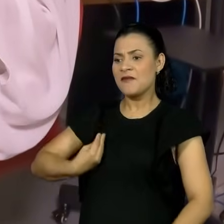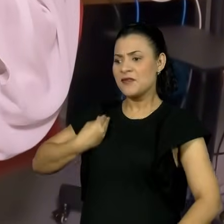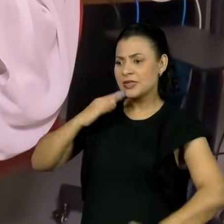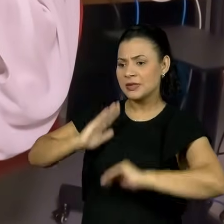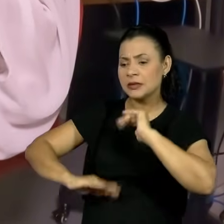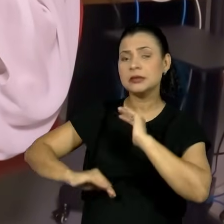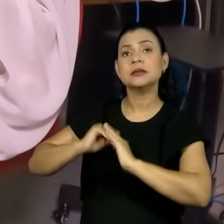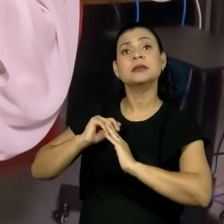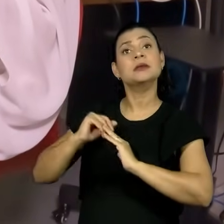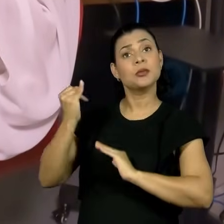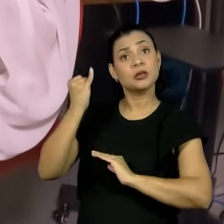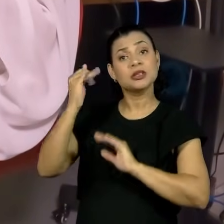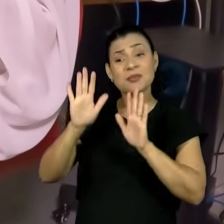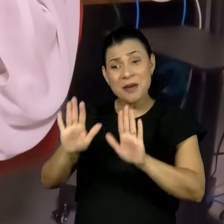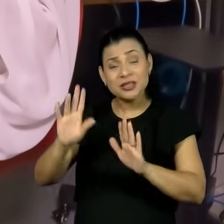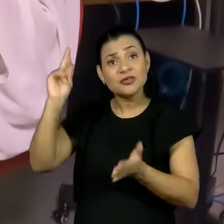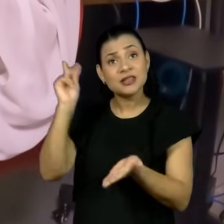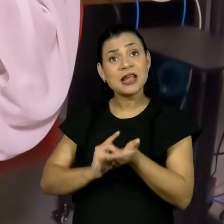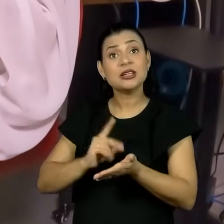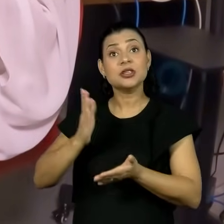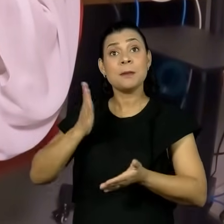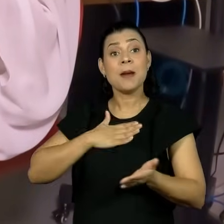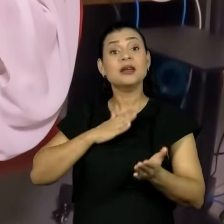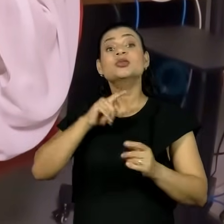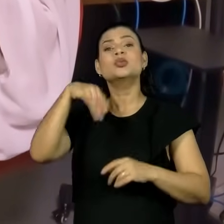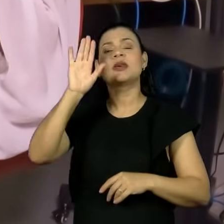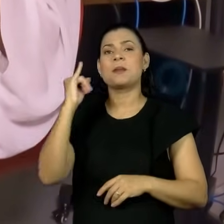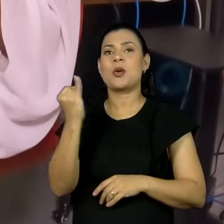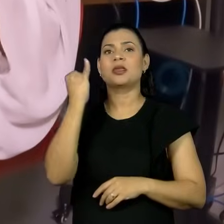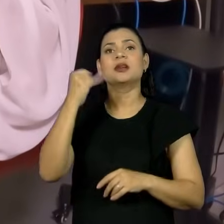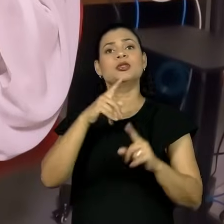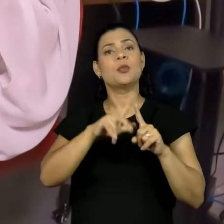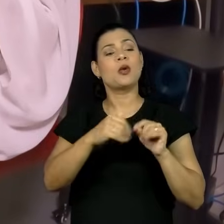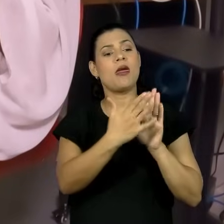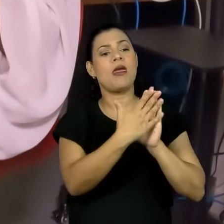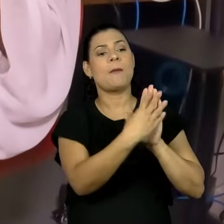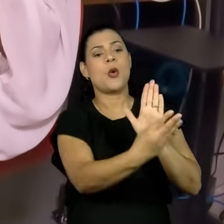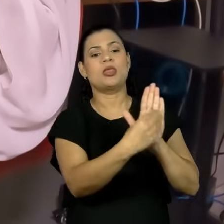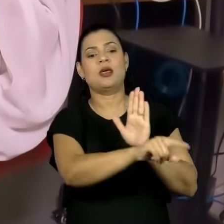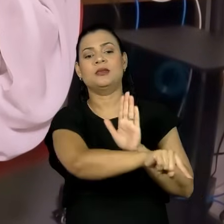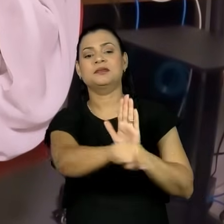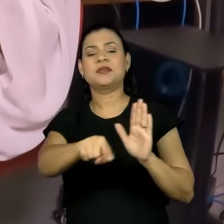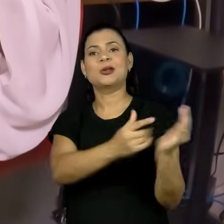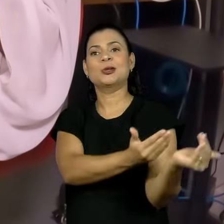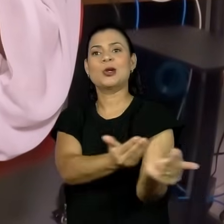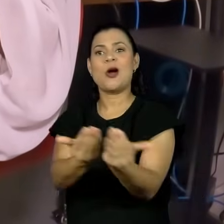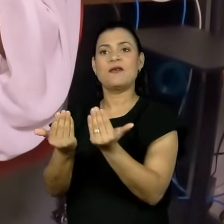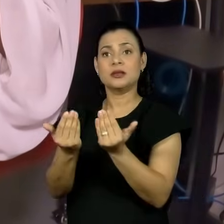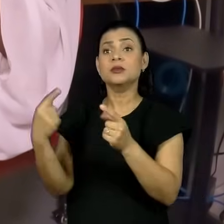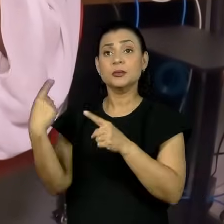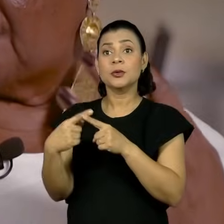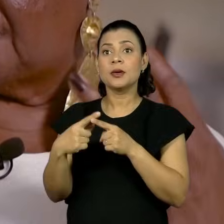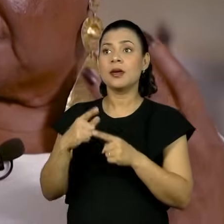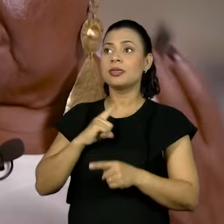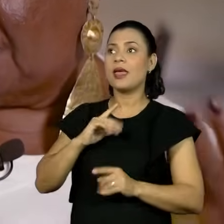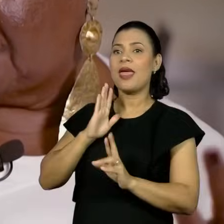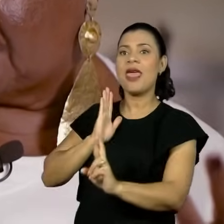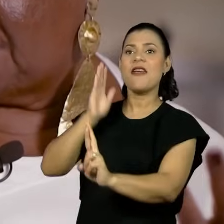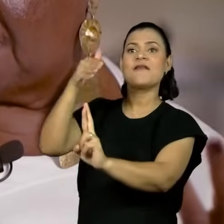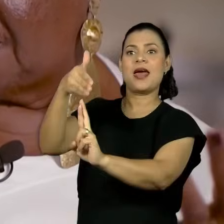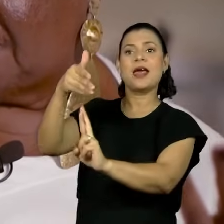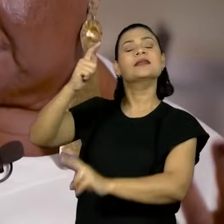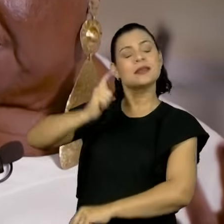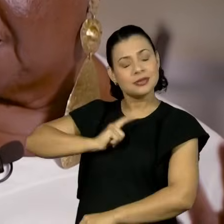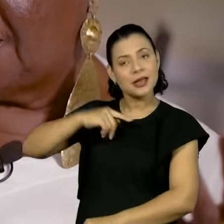mas significa mais ainda para a carreira desses jovens, porque eles vão ter no currículo que tiveram